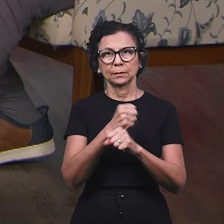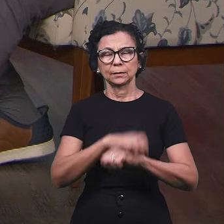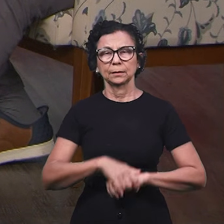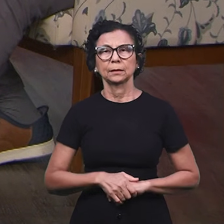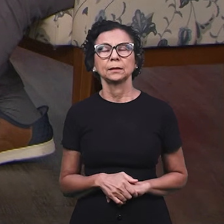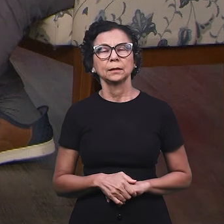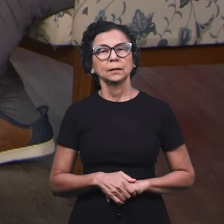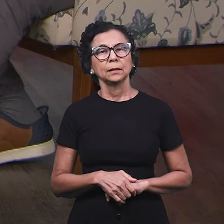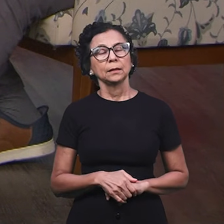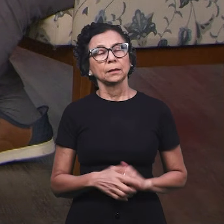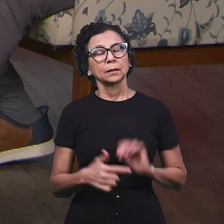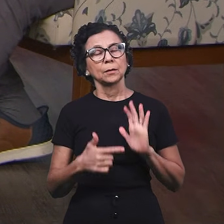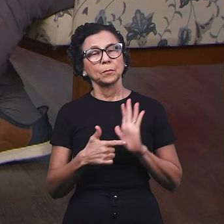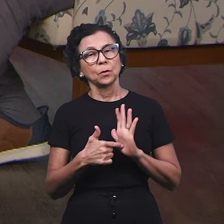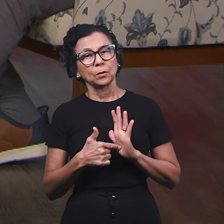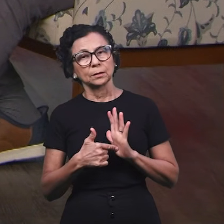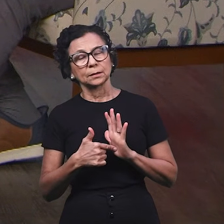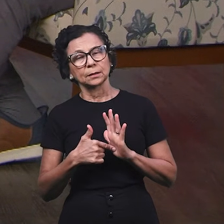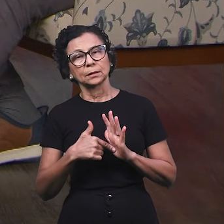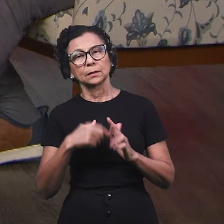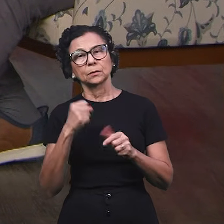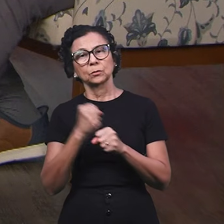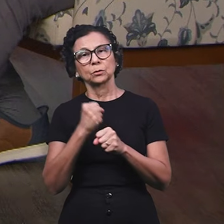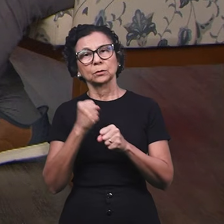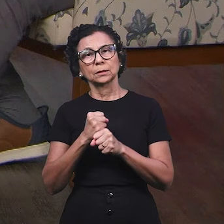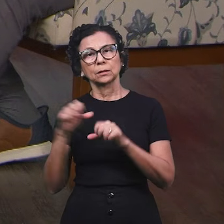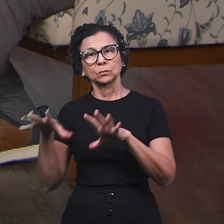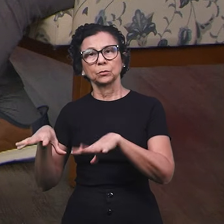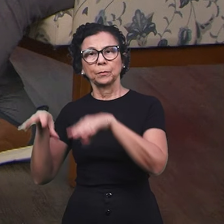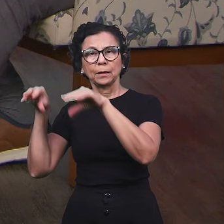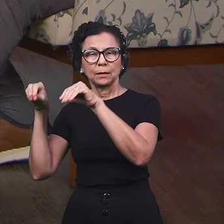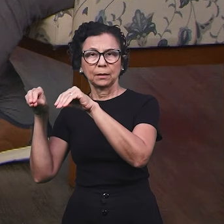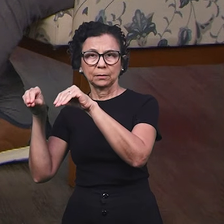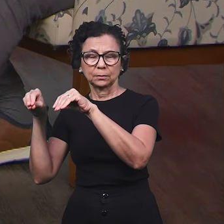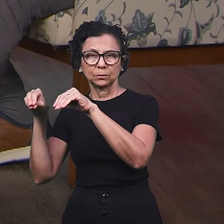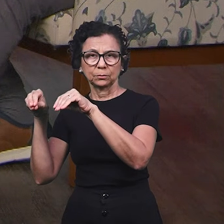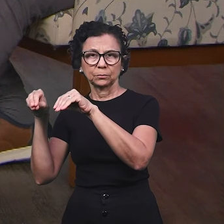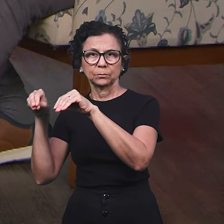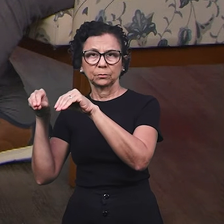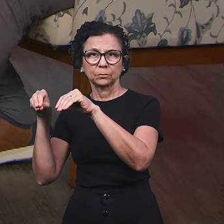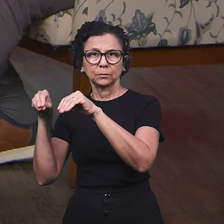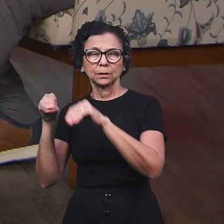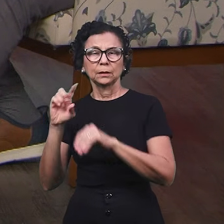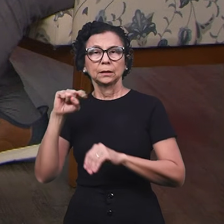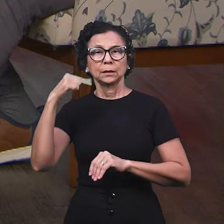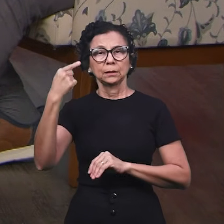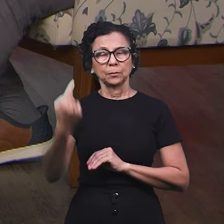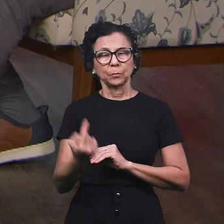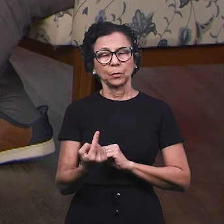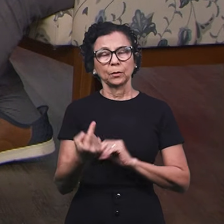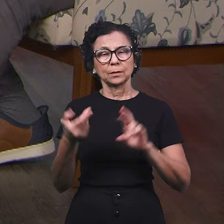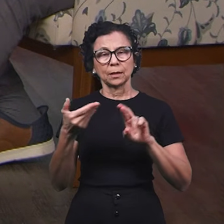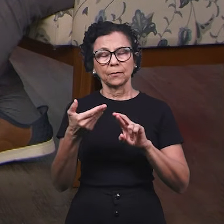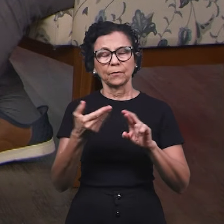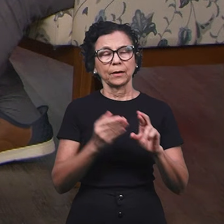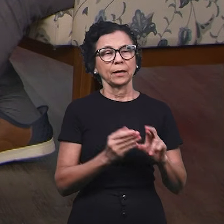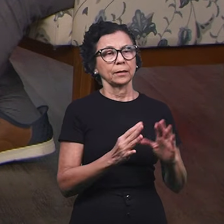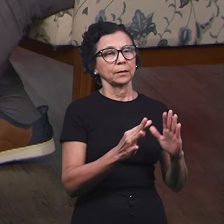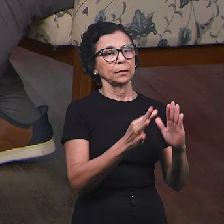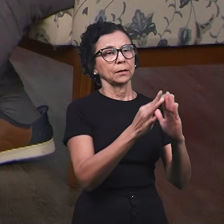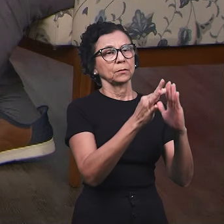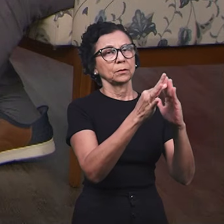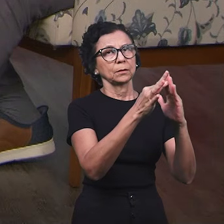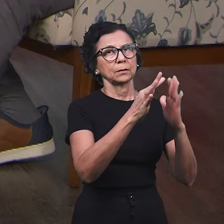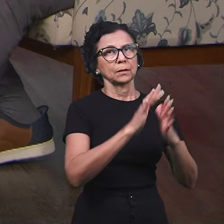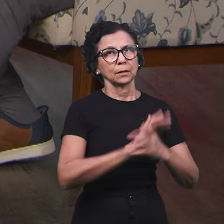construção da casa. Do palácio. Da mesmo. casa, do palácio do rei. E depois vai falar do templo. E fala assim